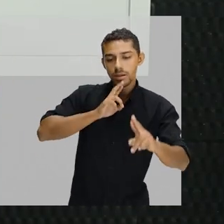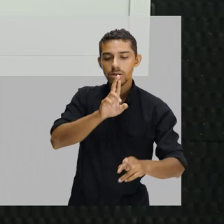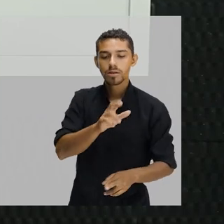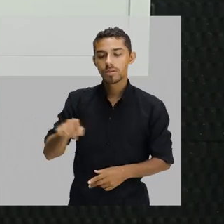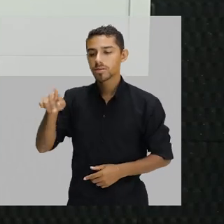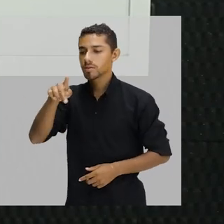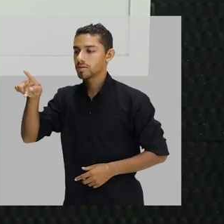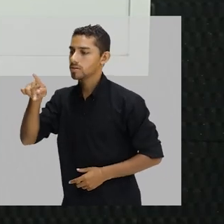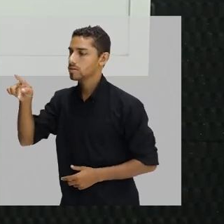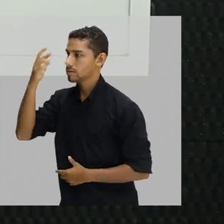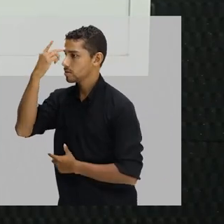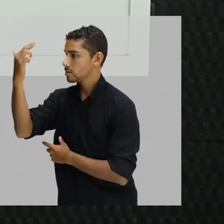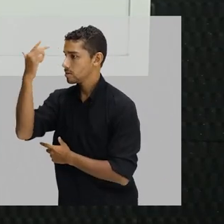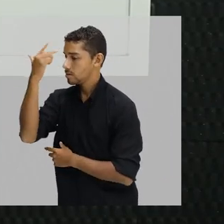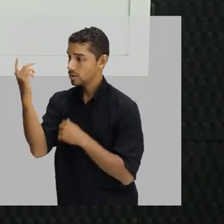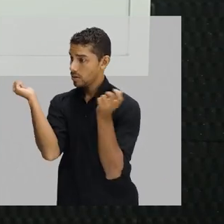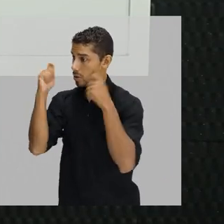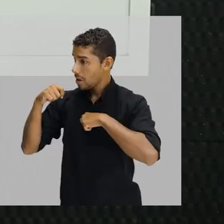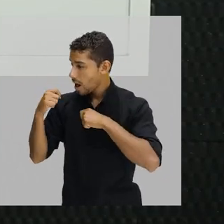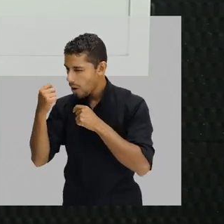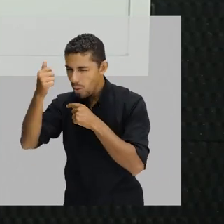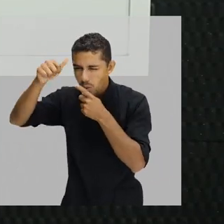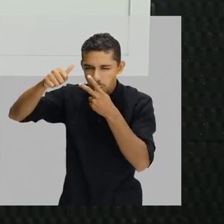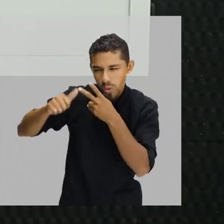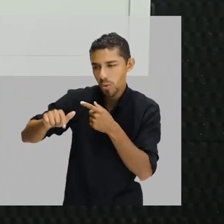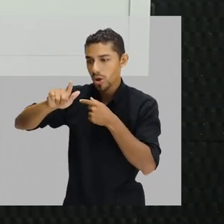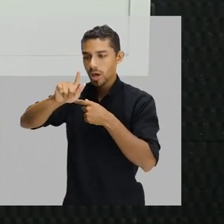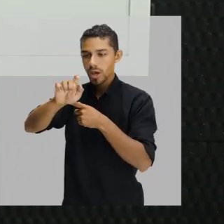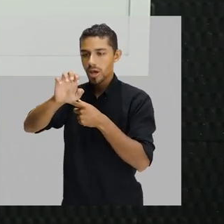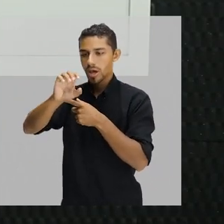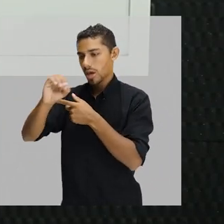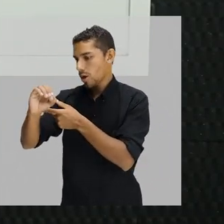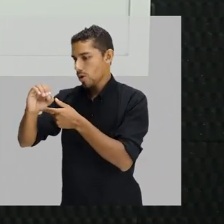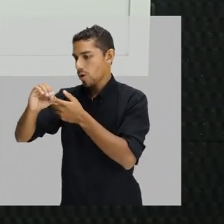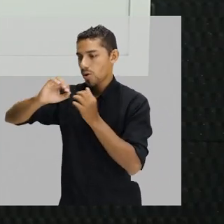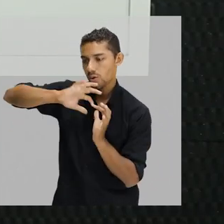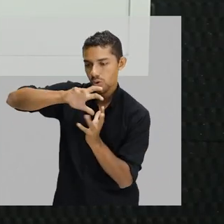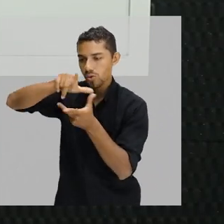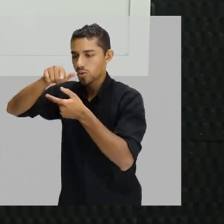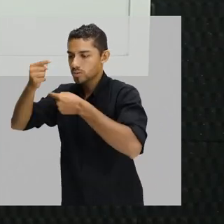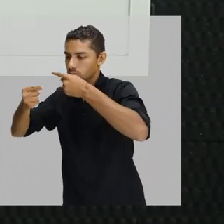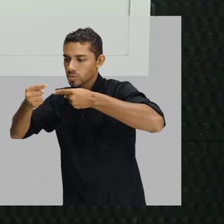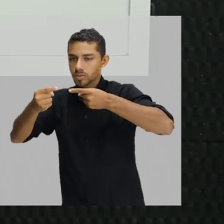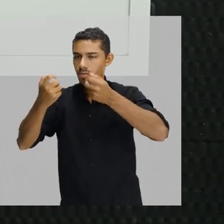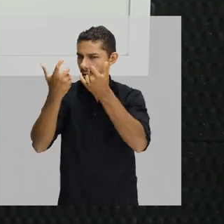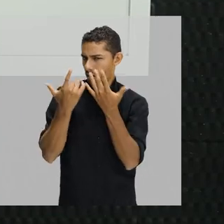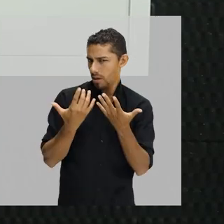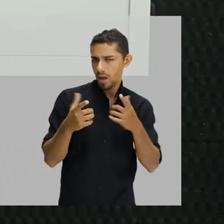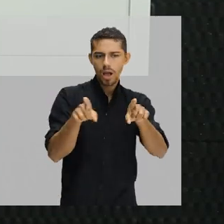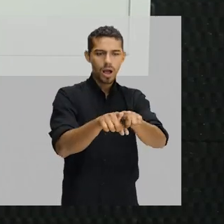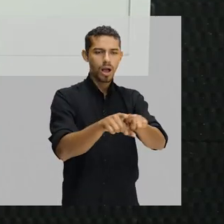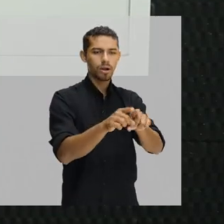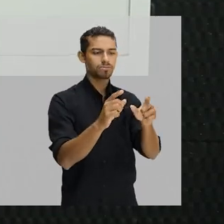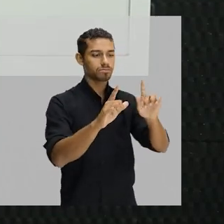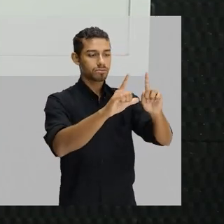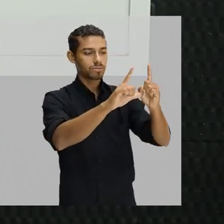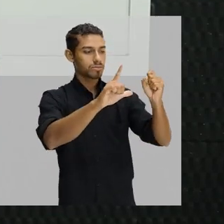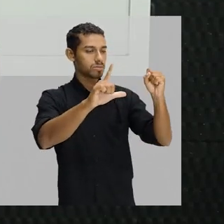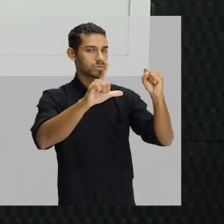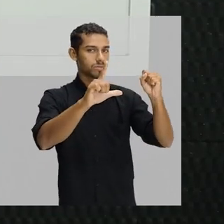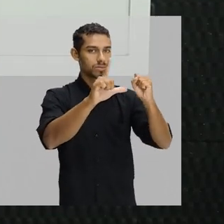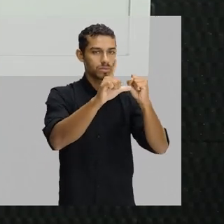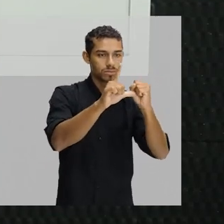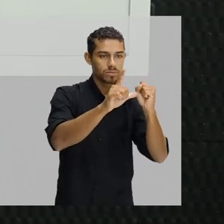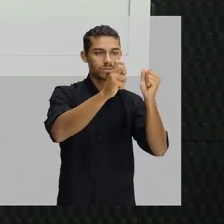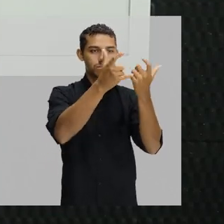professor de história, na análise ali da geopolítica, por exemplo. Tá? Então, na própria lógica, nós temos aulas sobre lógica e a matemática, hein? Vem